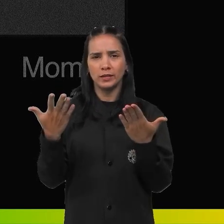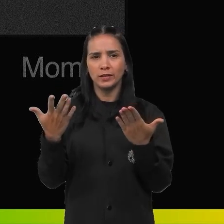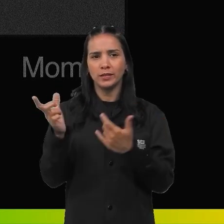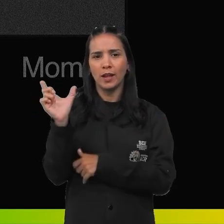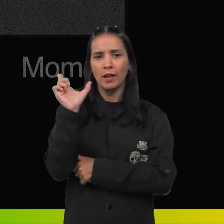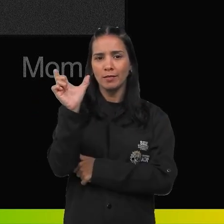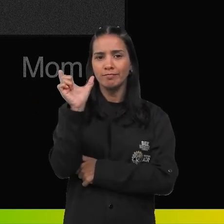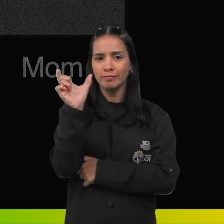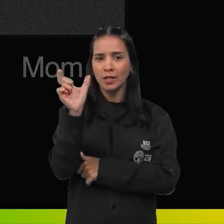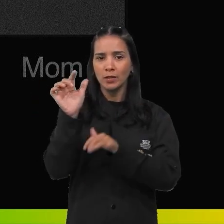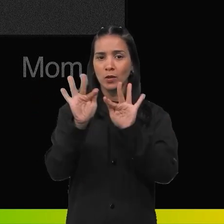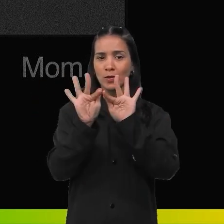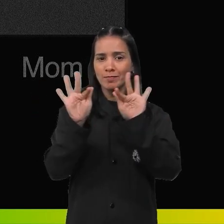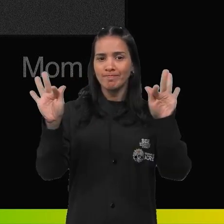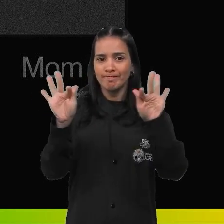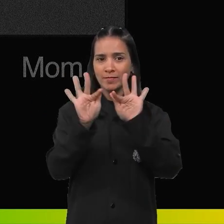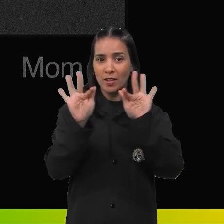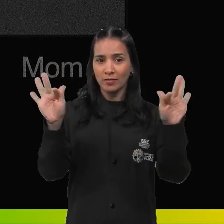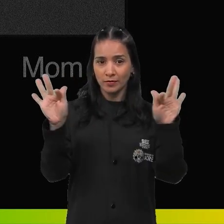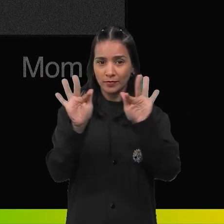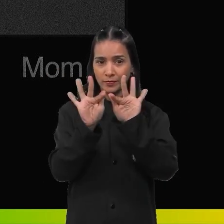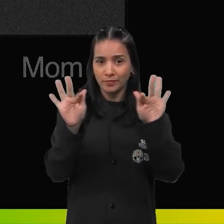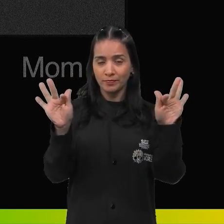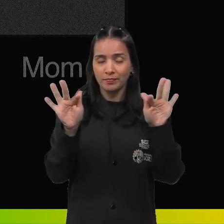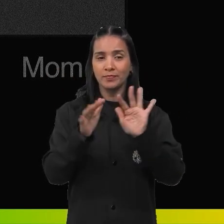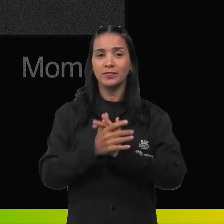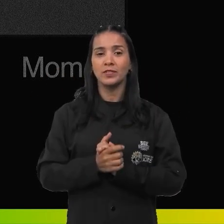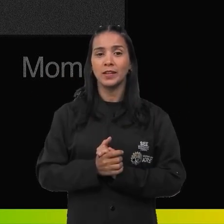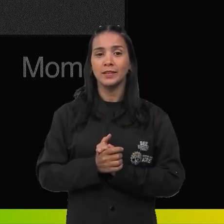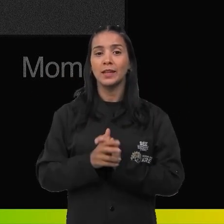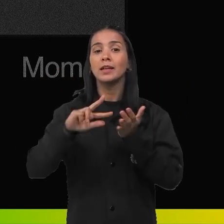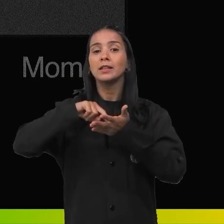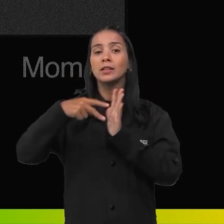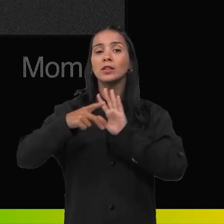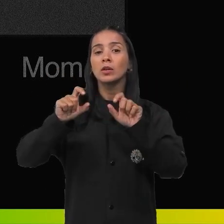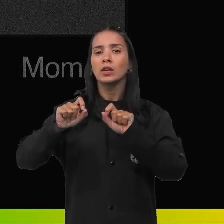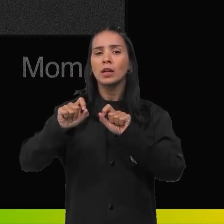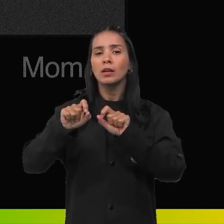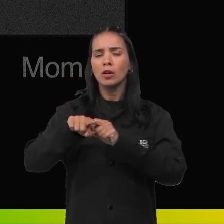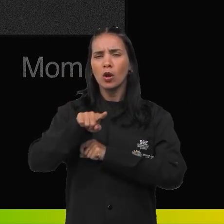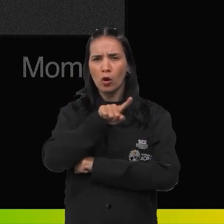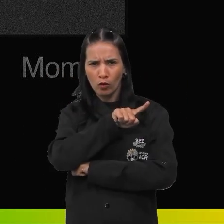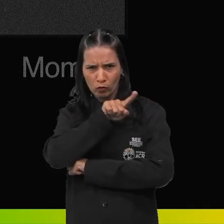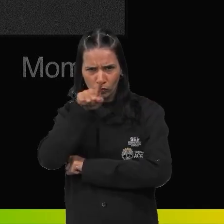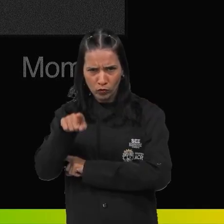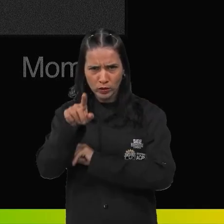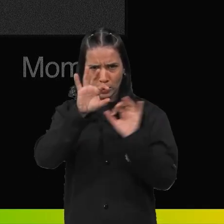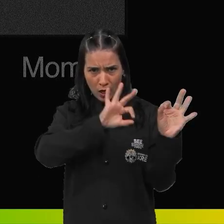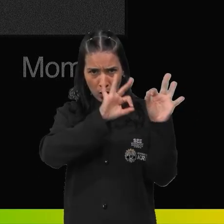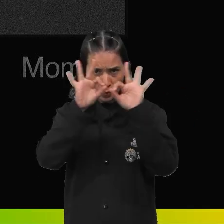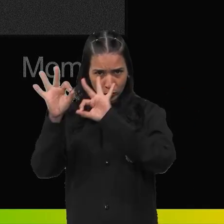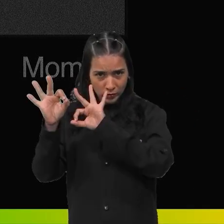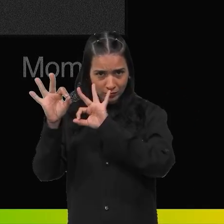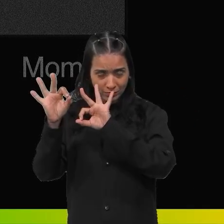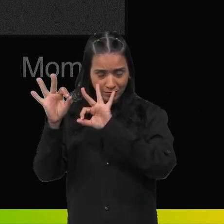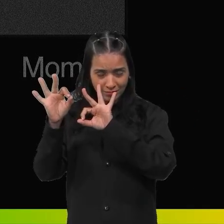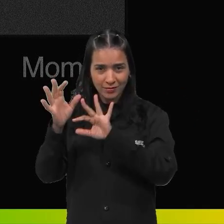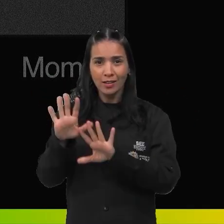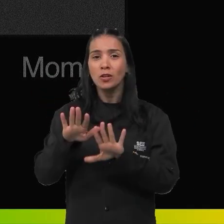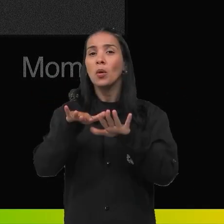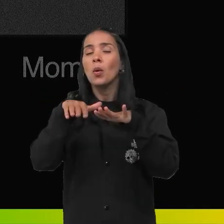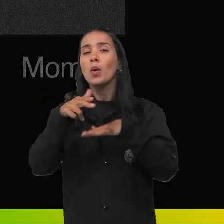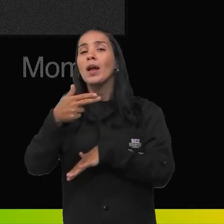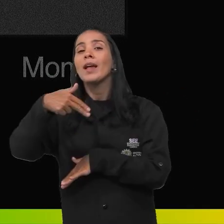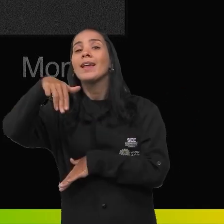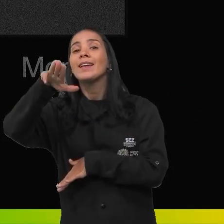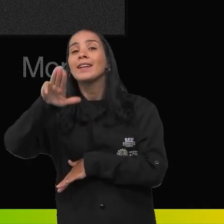está utilizando, quem está assistindo, aqui nesse caso nós temos o watching, que significa assistir, né? Quem está